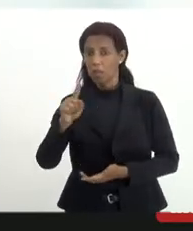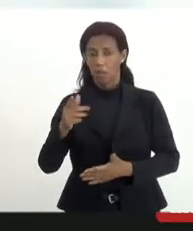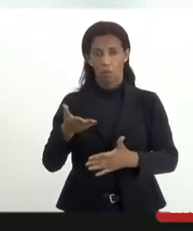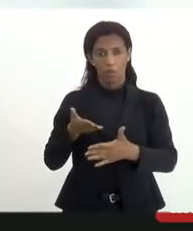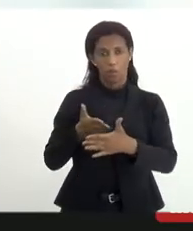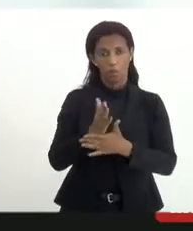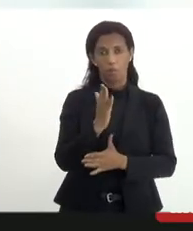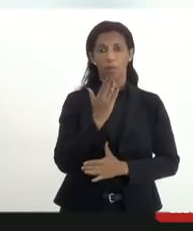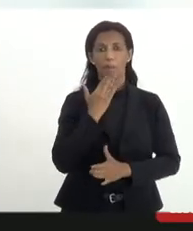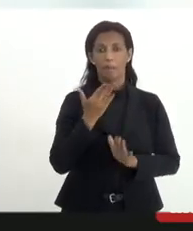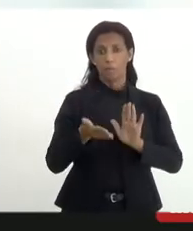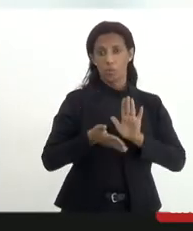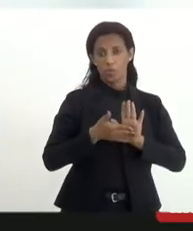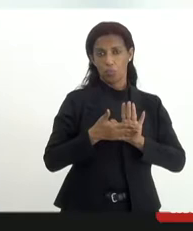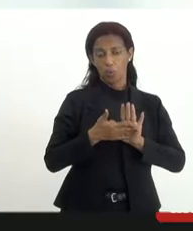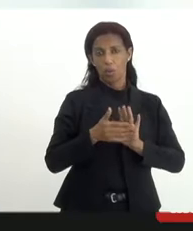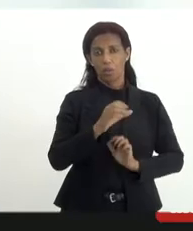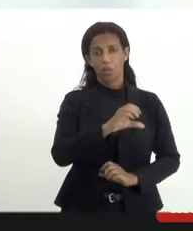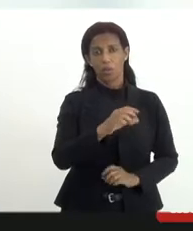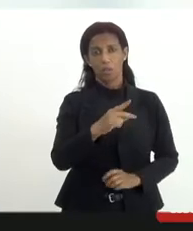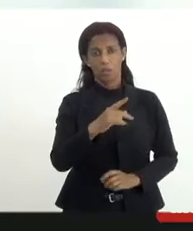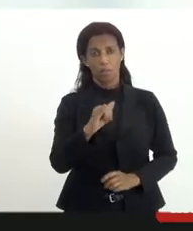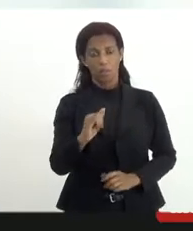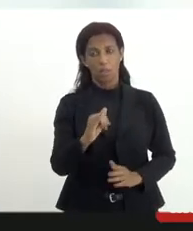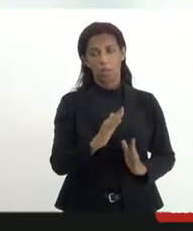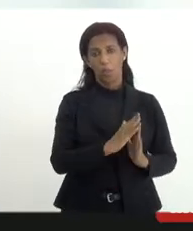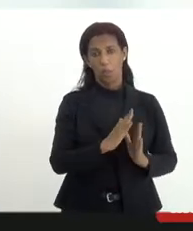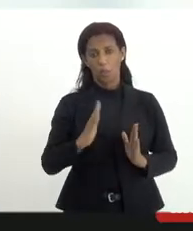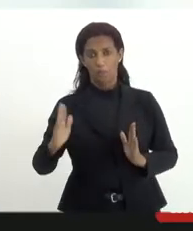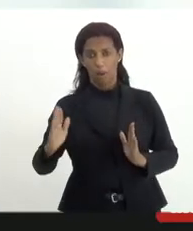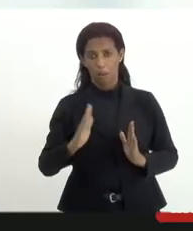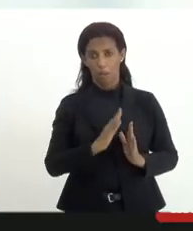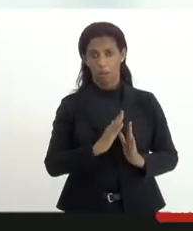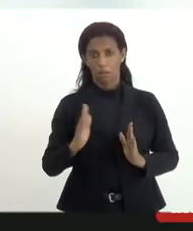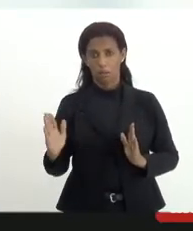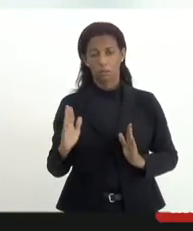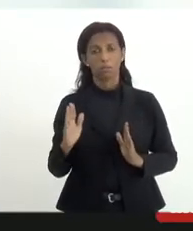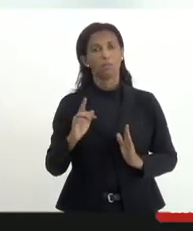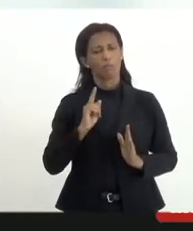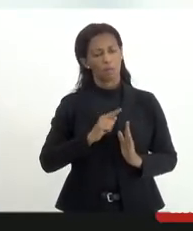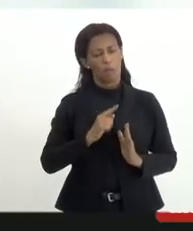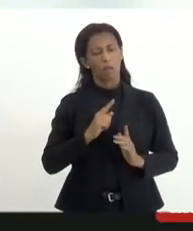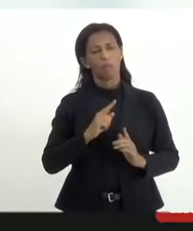um pedido da CPI, o prazo está contando.